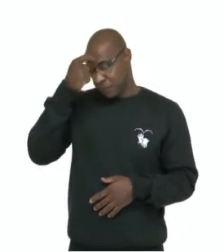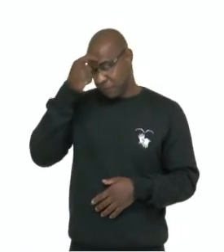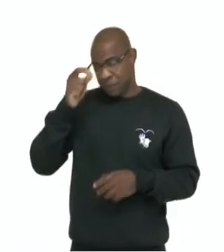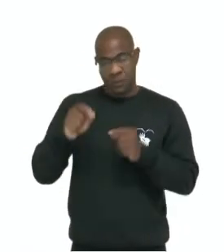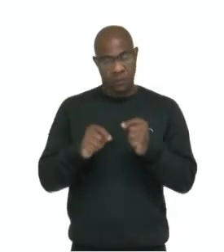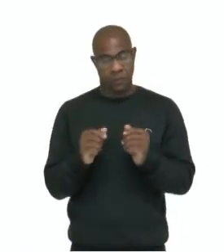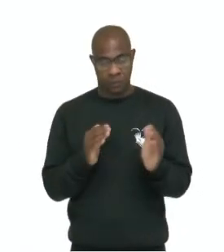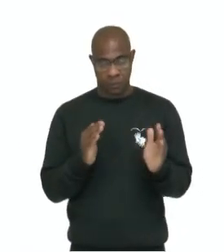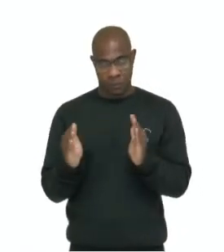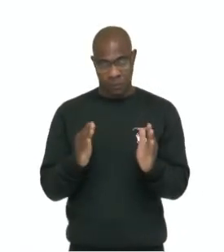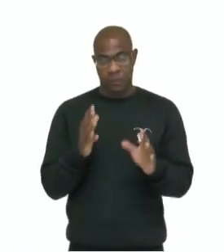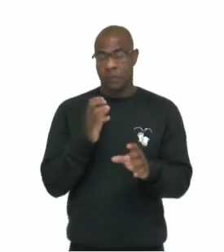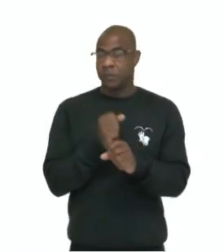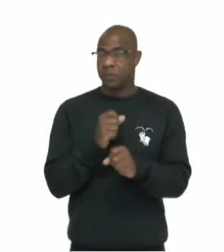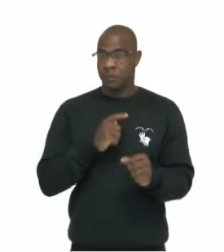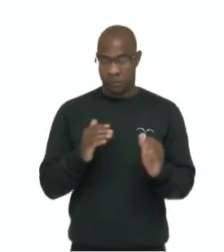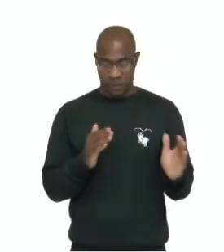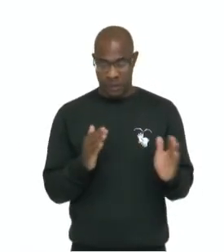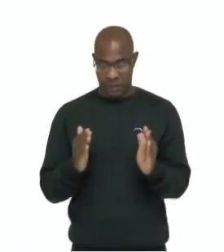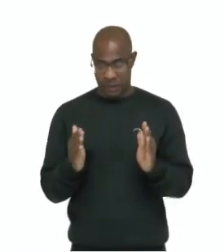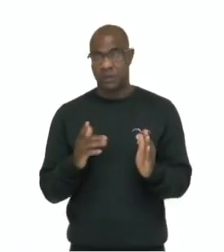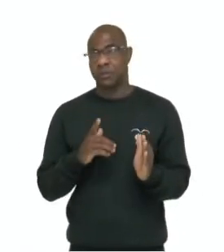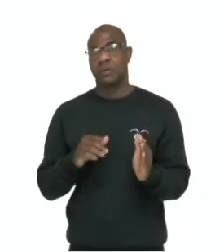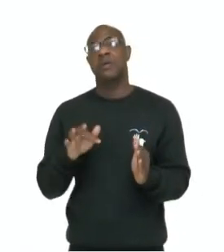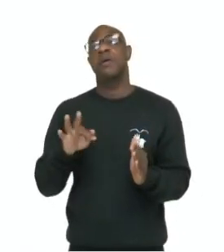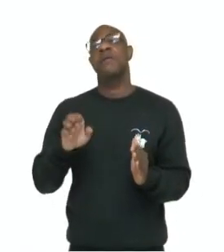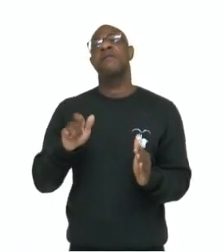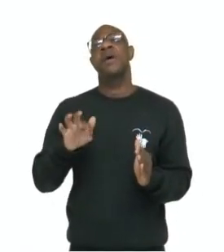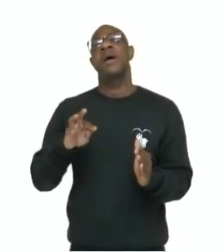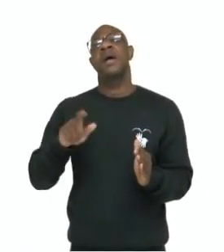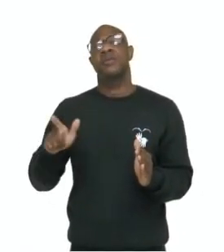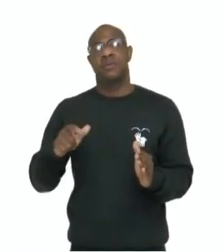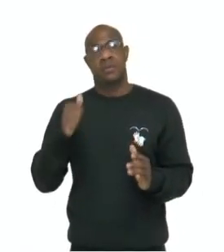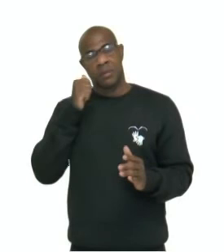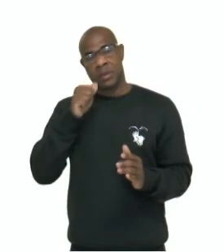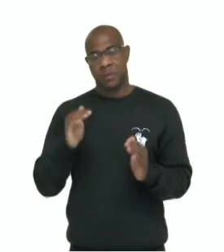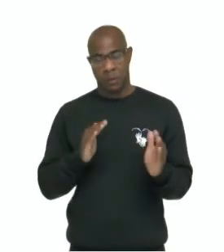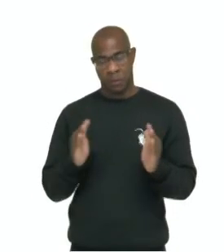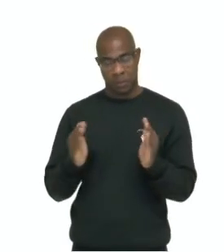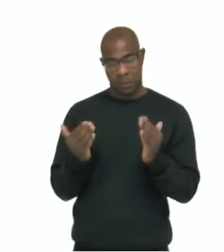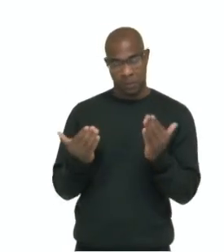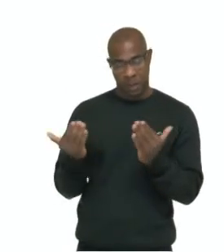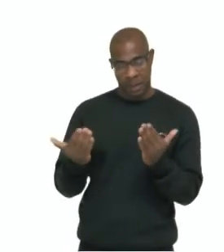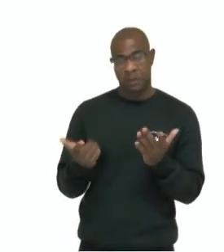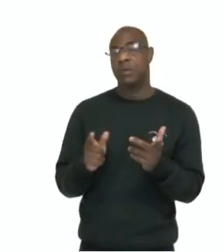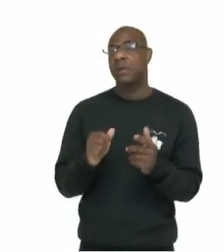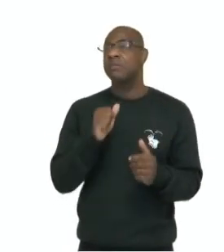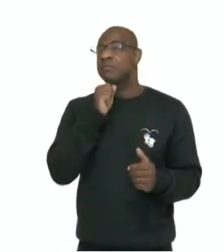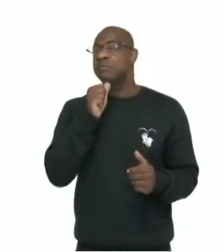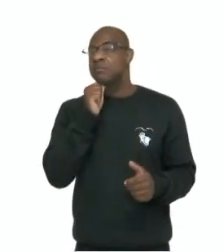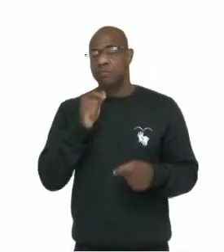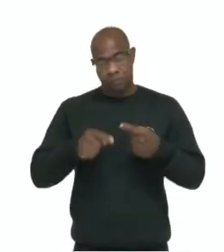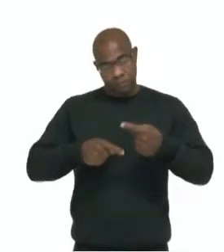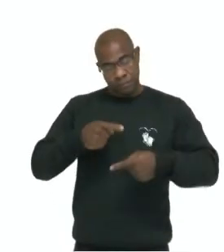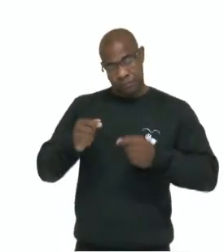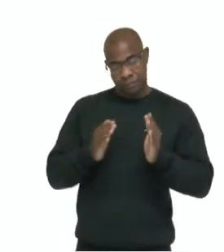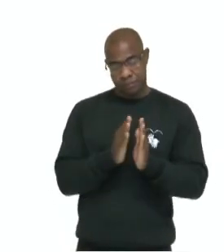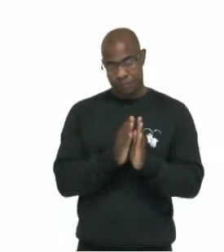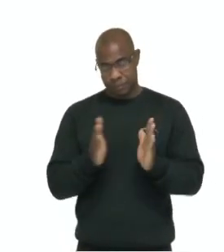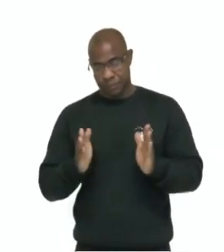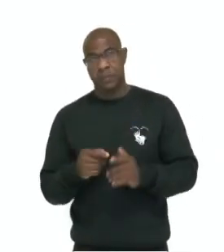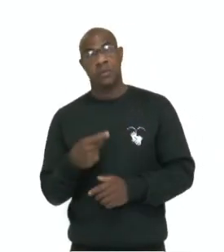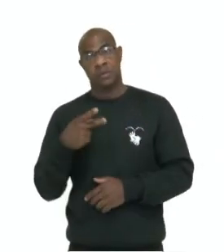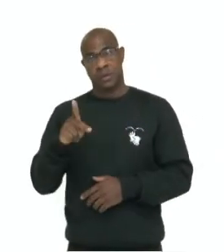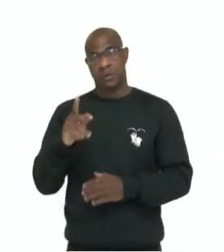do período fértil da mulher, com base na análise do padrão dos ciclos menstruais. Conhecendo o seu período fértil,